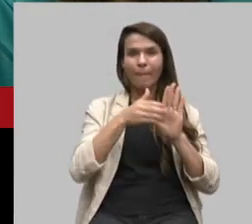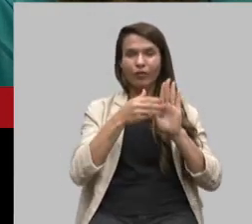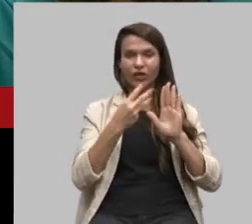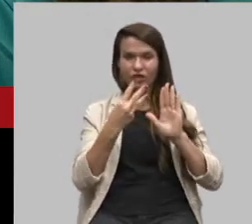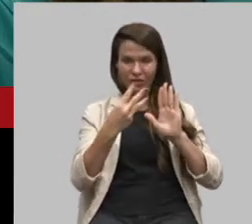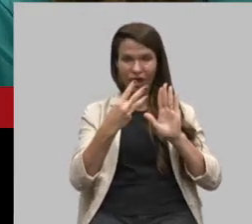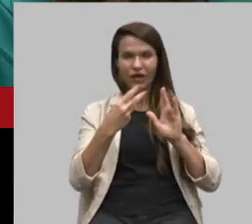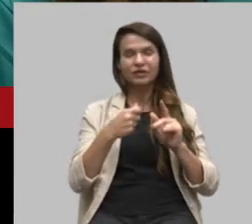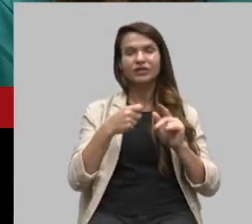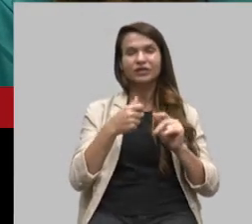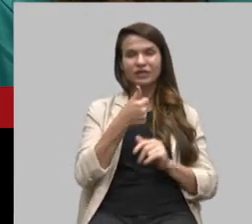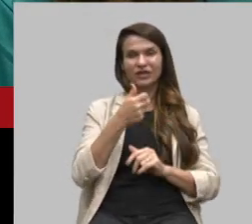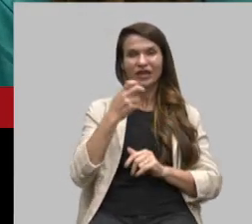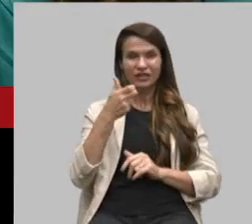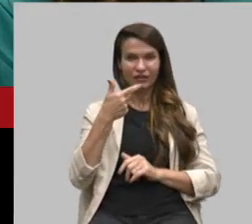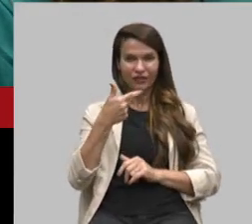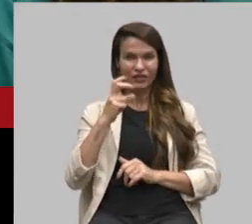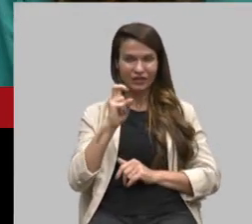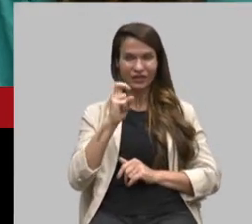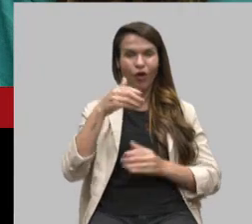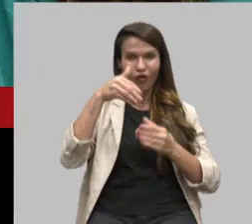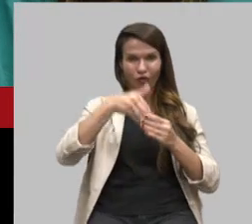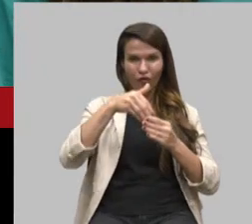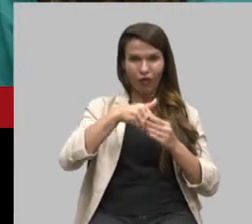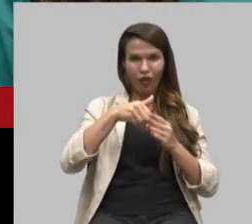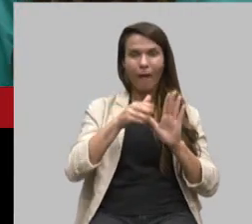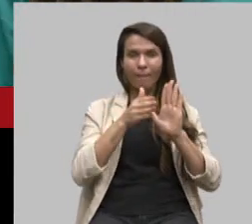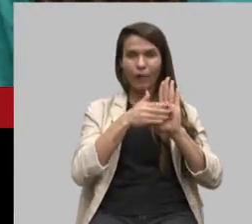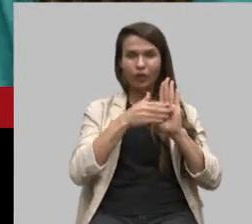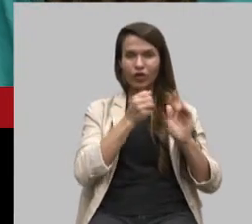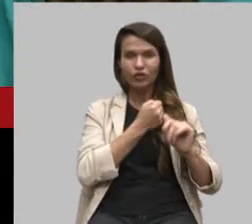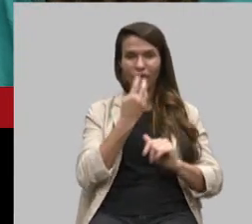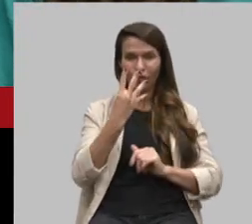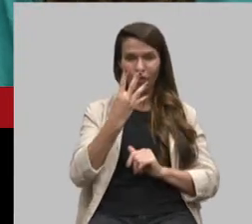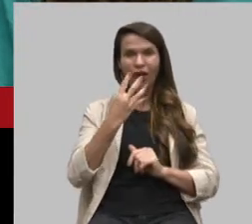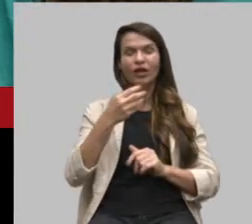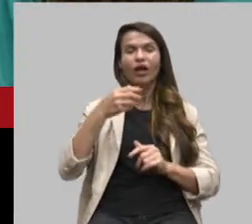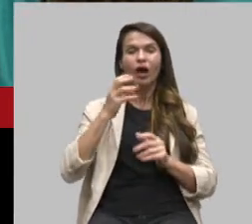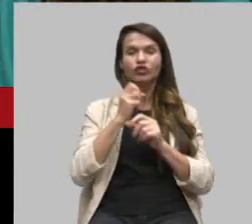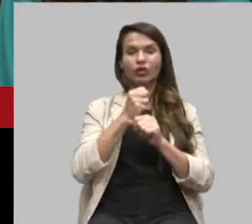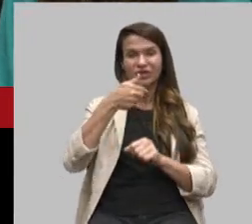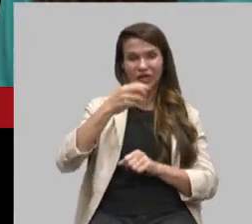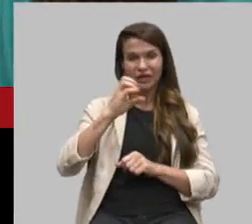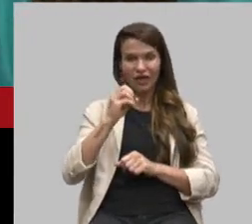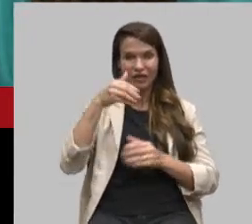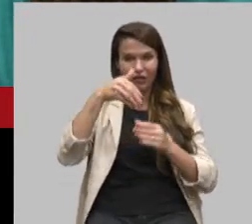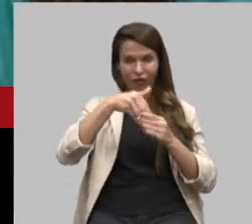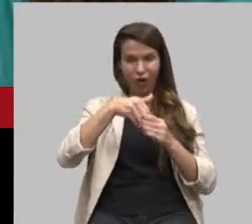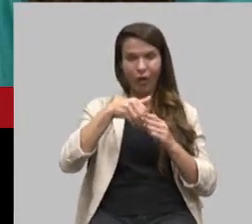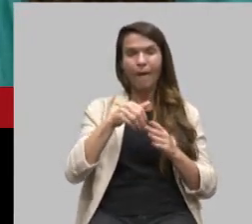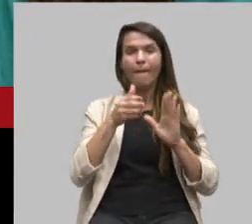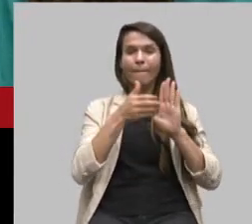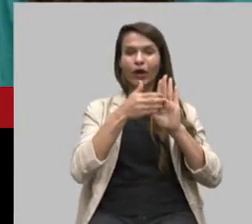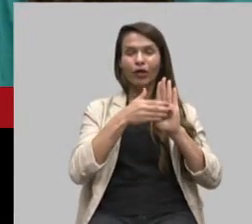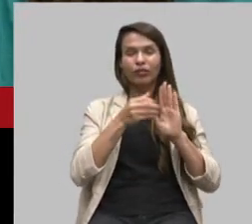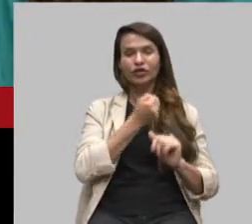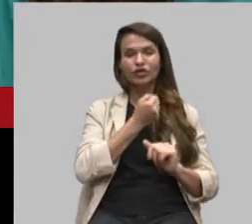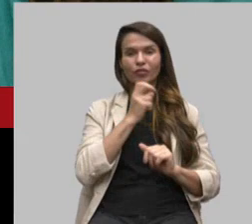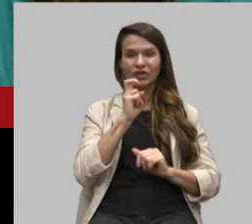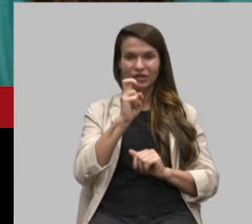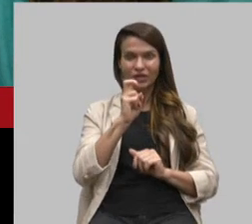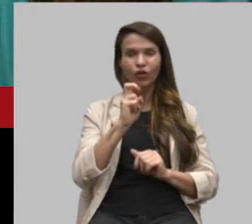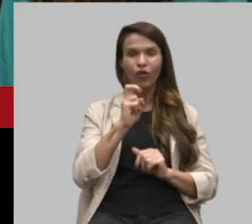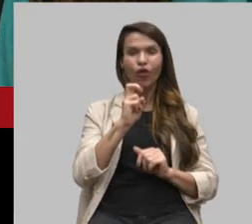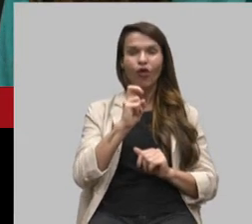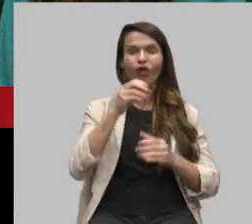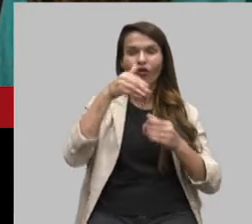125 votos proposta número 4 70 votos proposta número 5 106